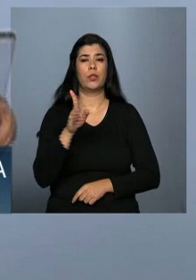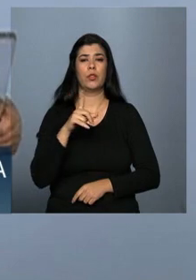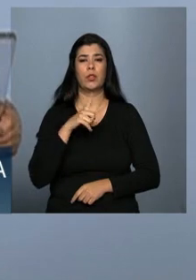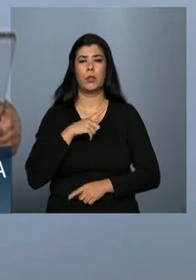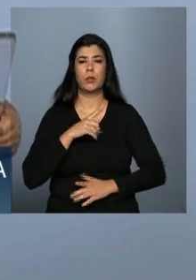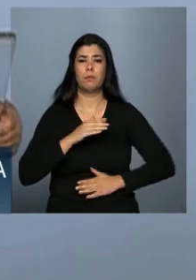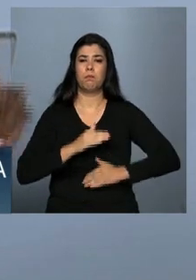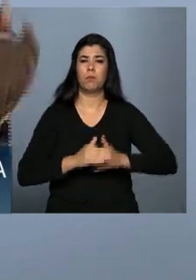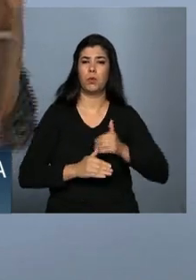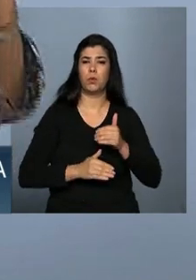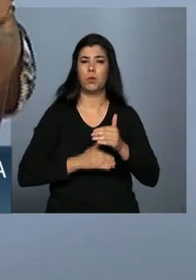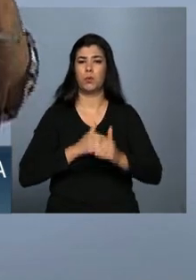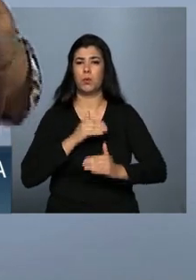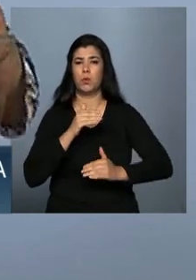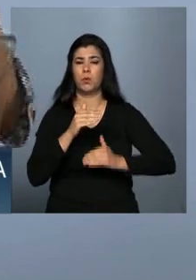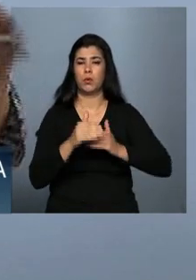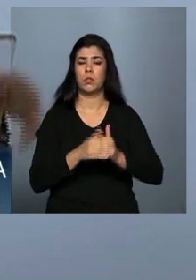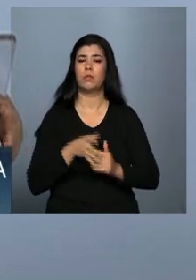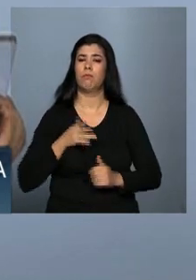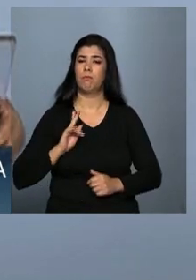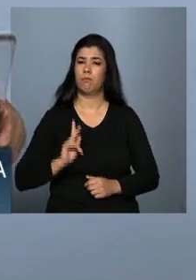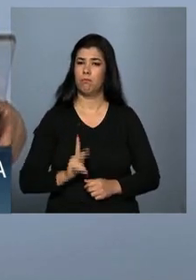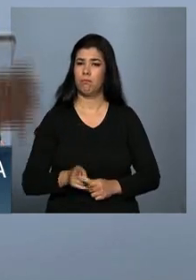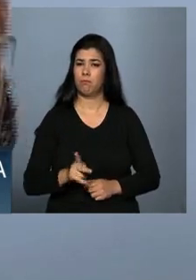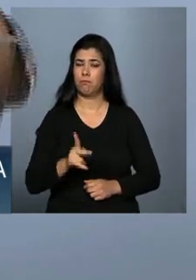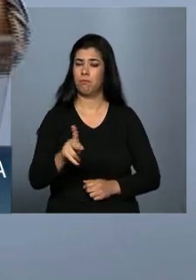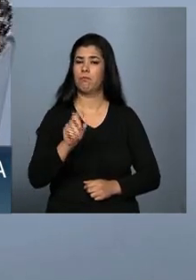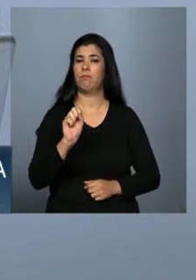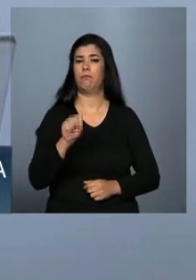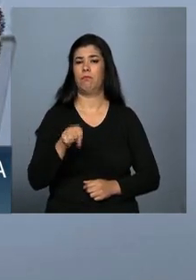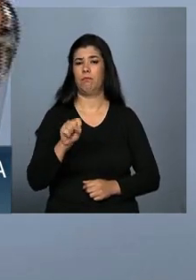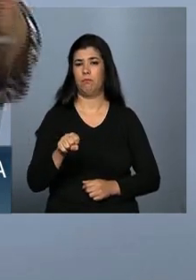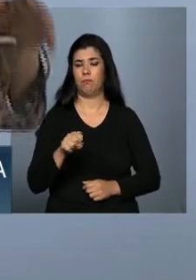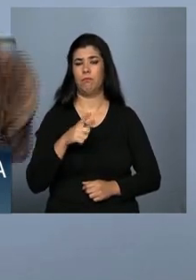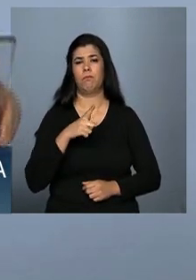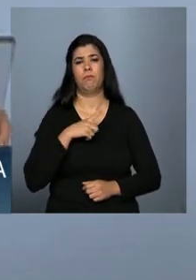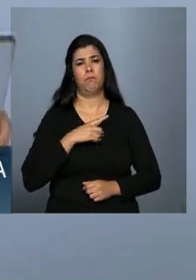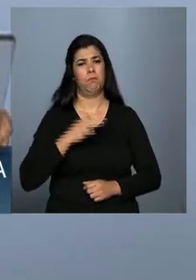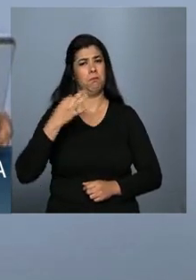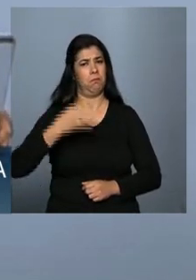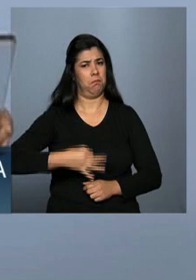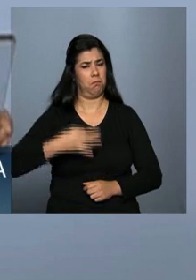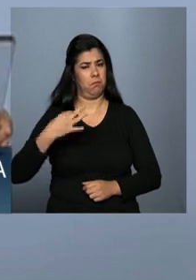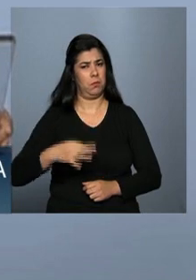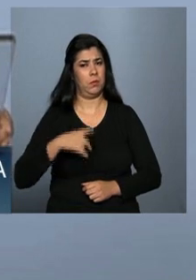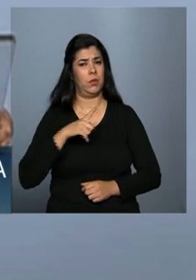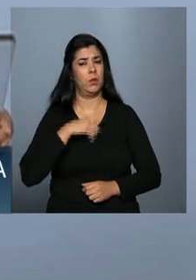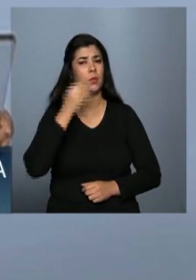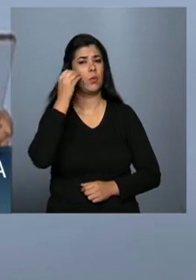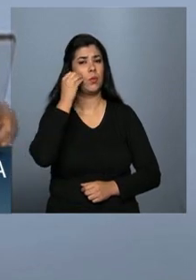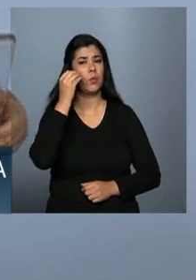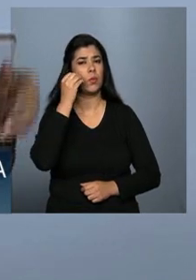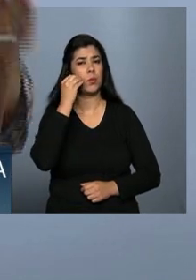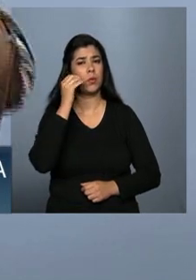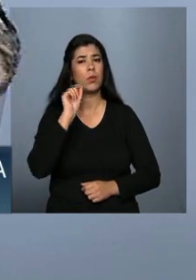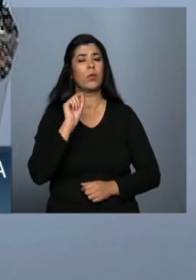demos passos e vamos dar passos ousados no sentido